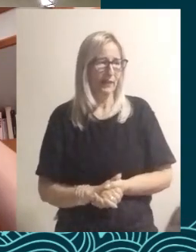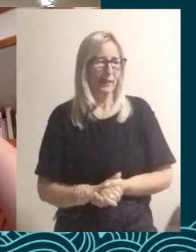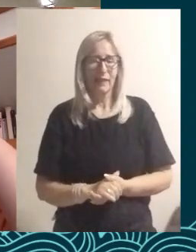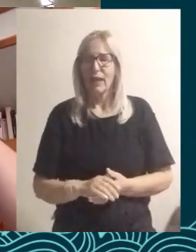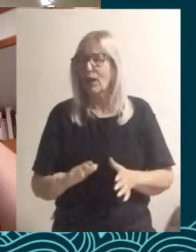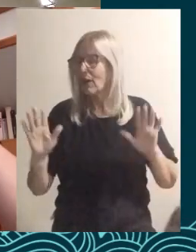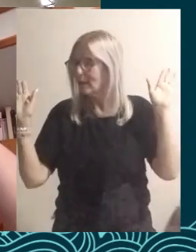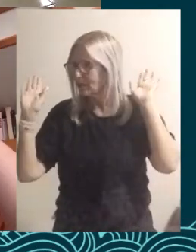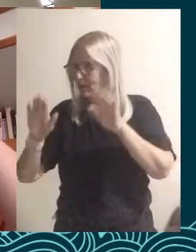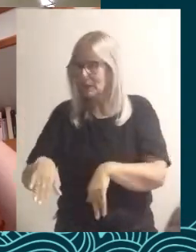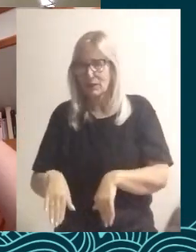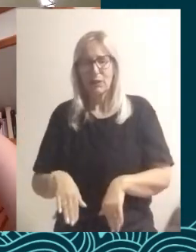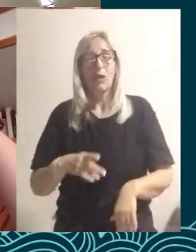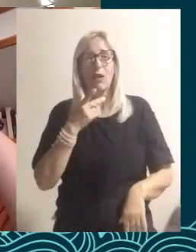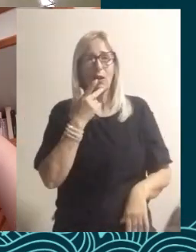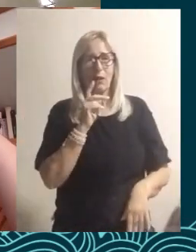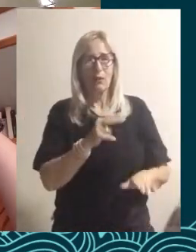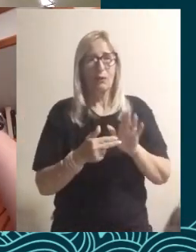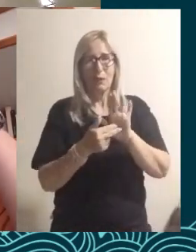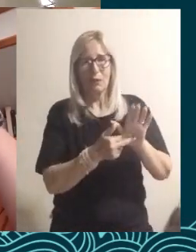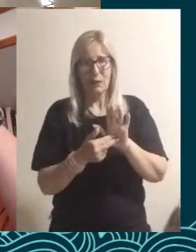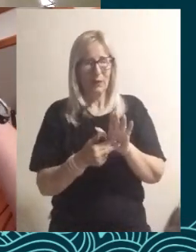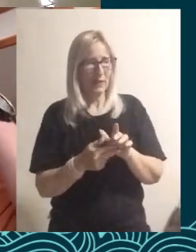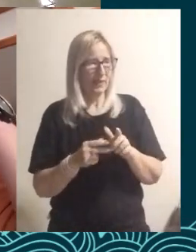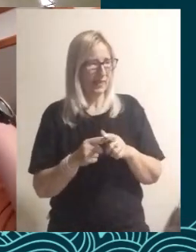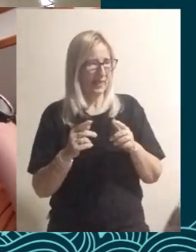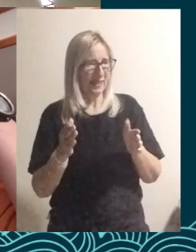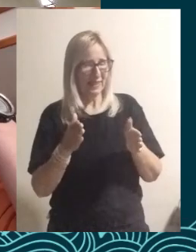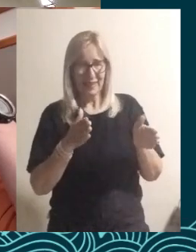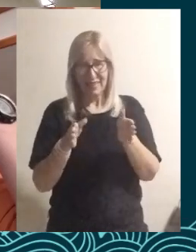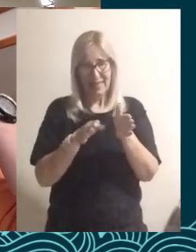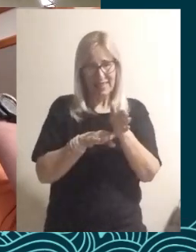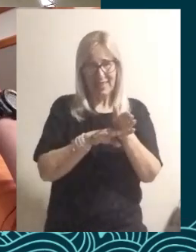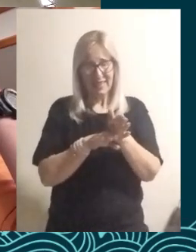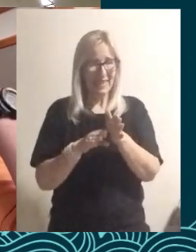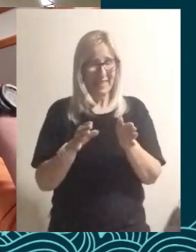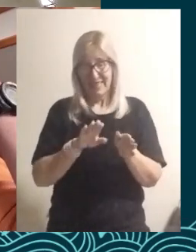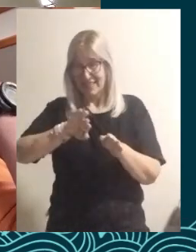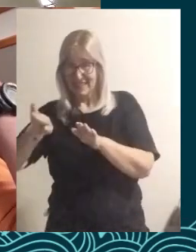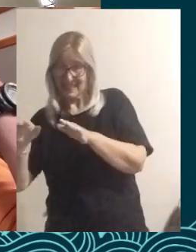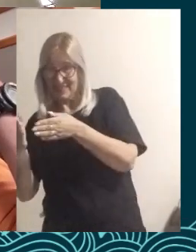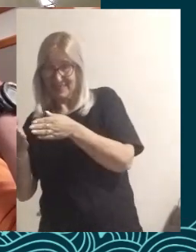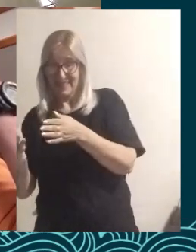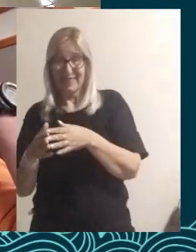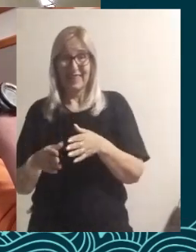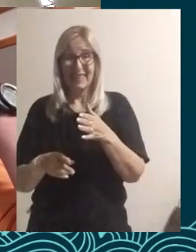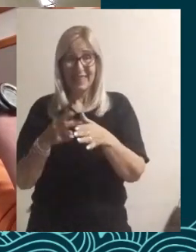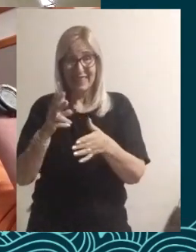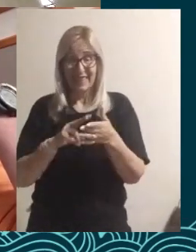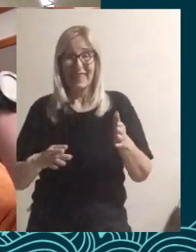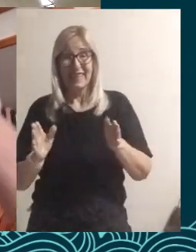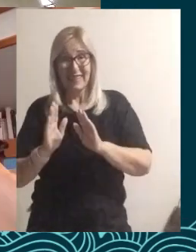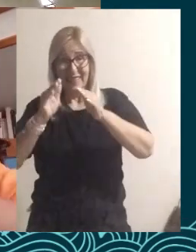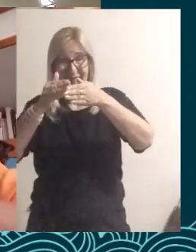não, é muito pior que barco. Rosane, você se Mas, enganou. mas não dá para fazer um paralelo, tipo o Sardinha